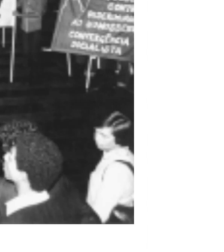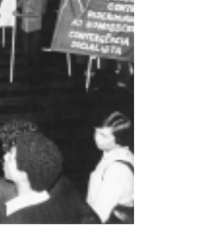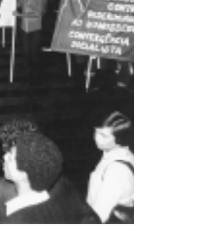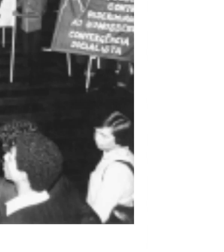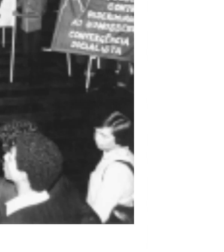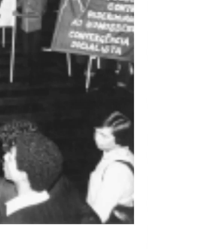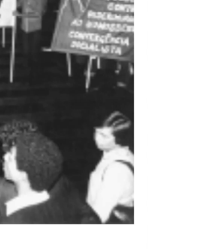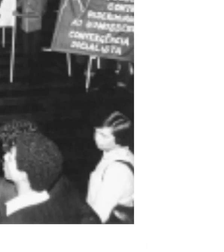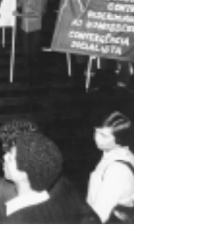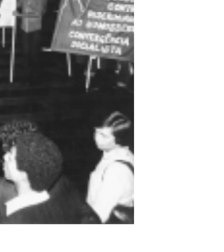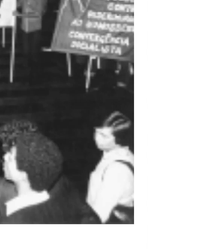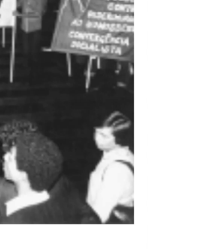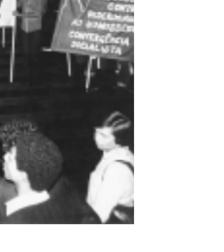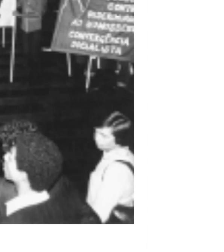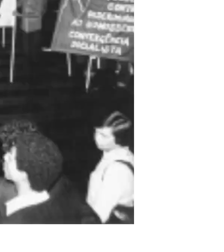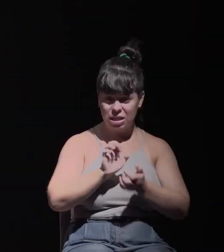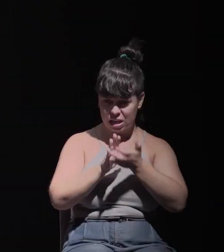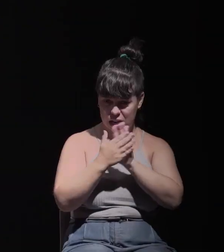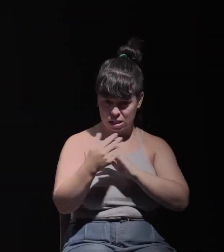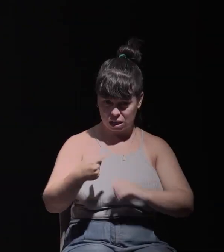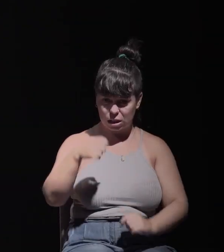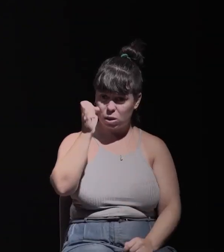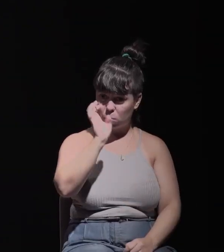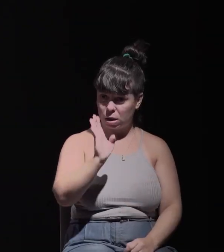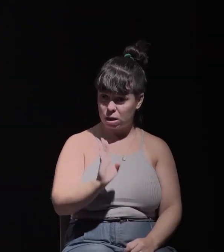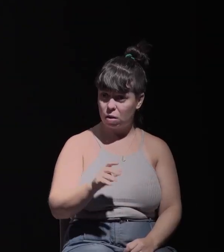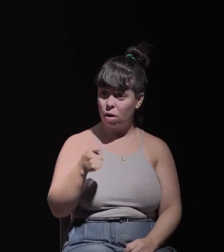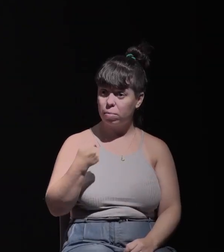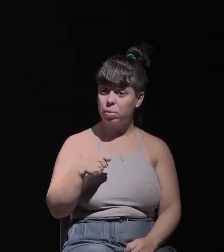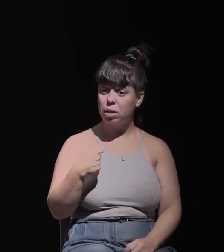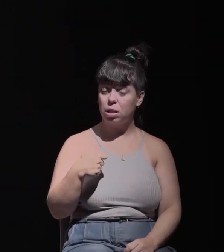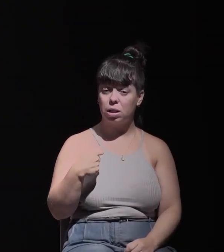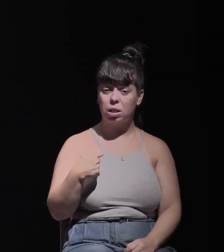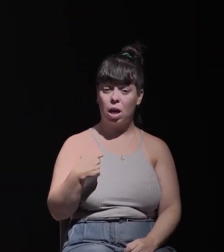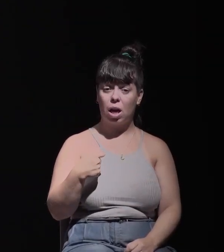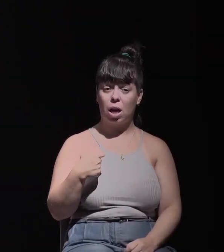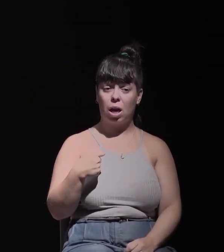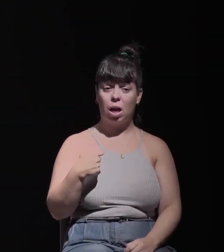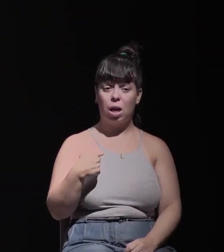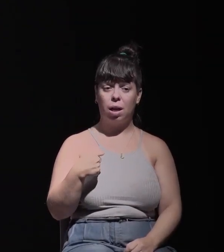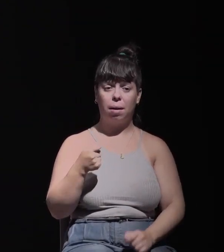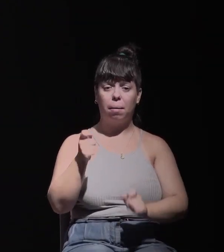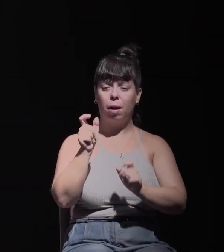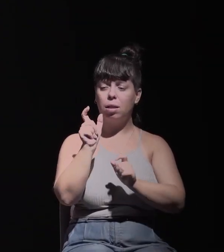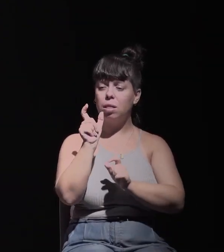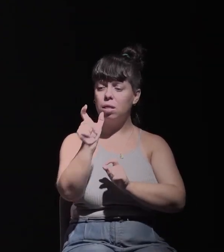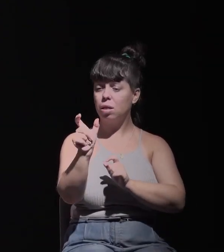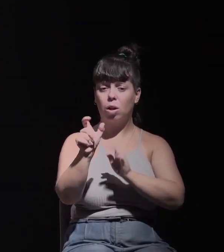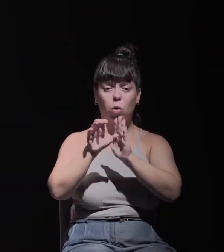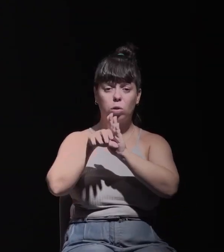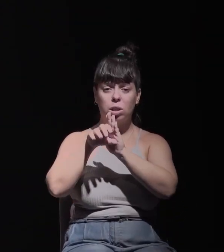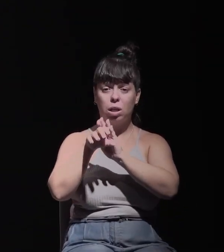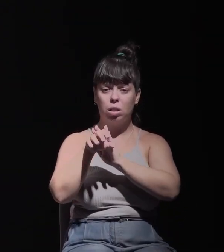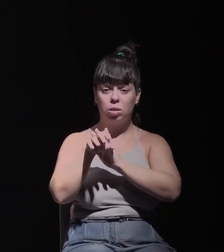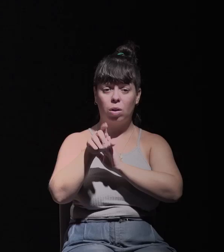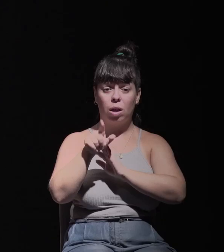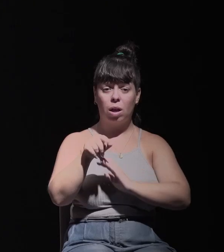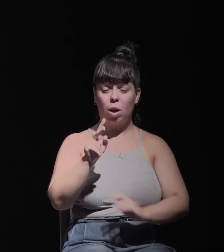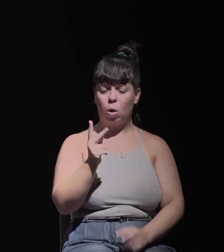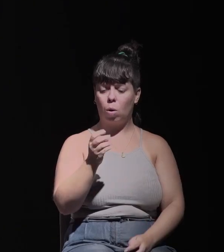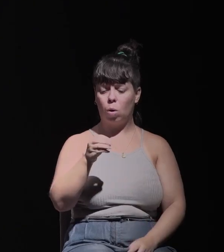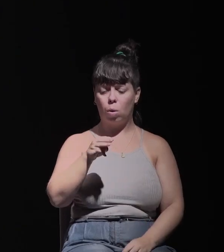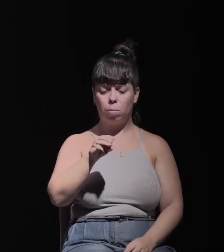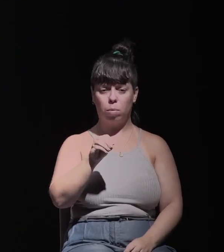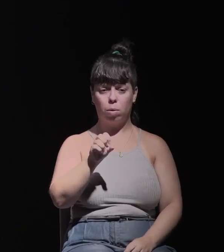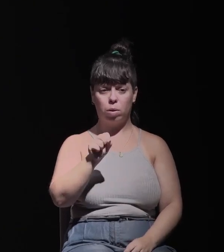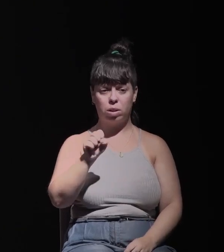trans no Brasil, você vai ter que ir atrás de uma terminologia, caçar uma terminologia que é o movimento